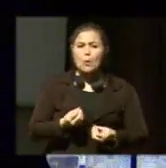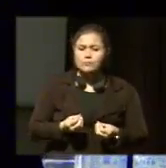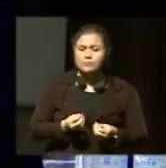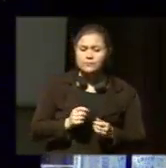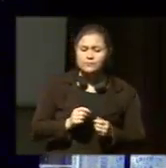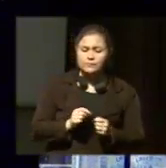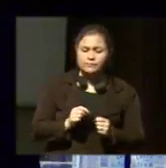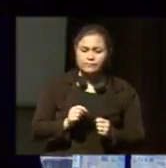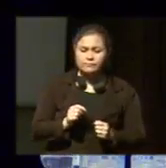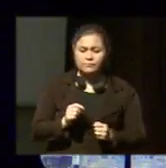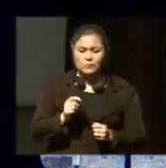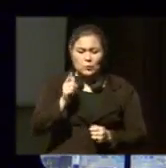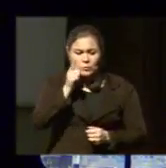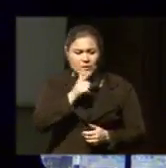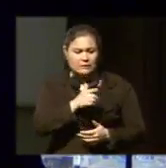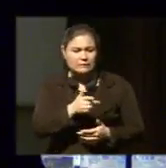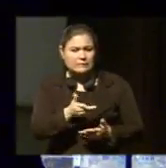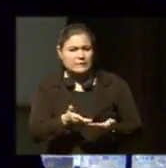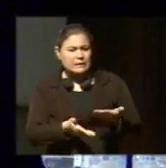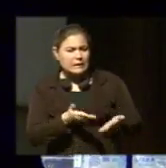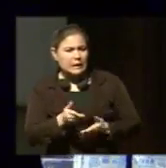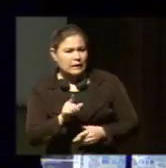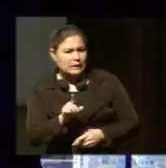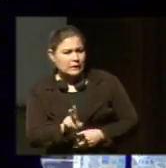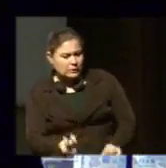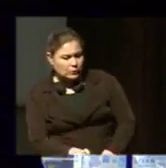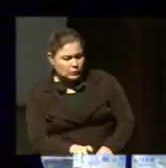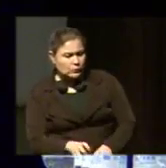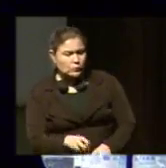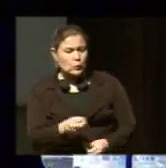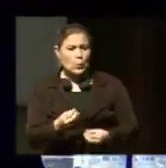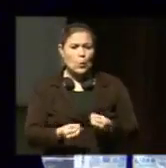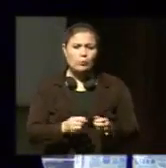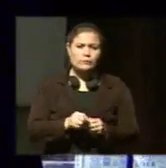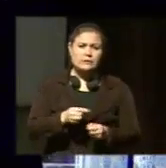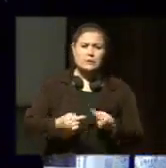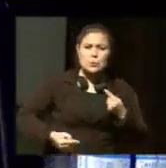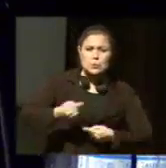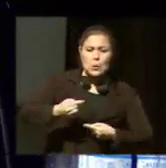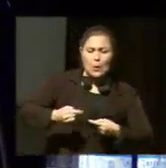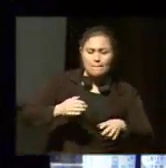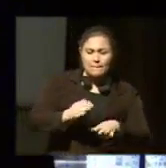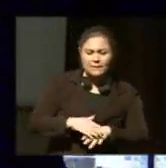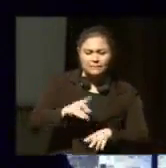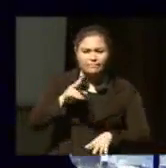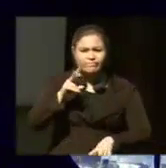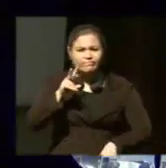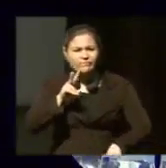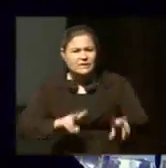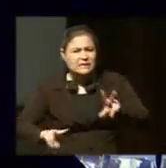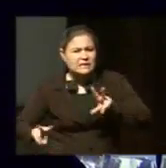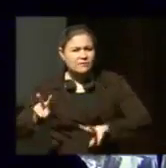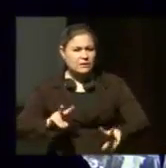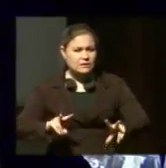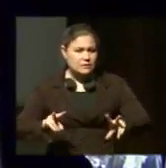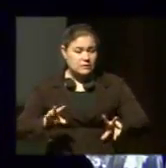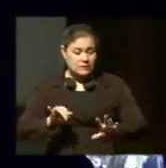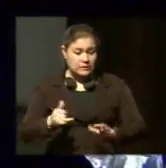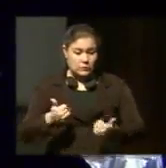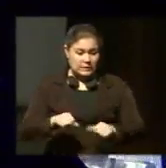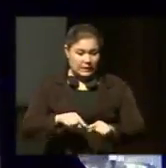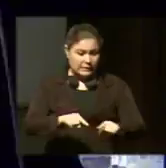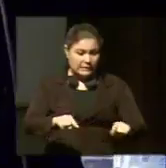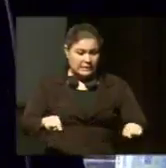isso, como tornar estas discussões mais visíveis, se elas não estão aí nesses